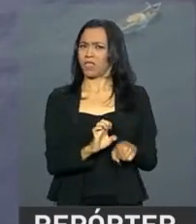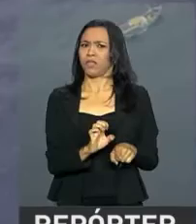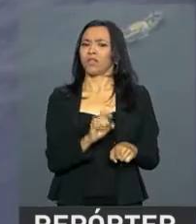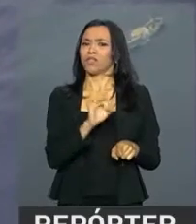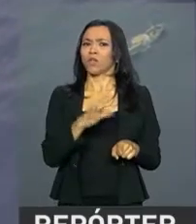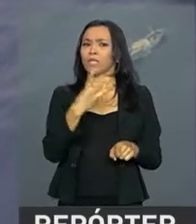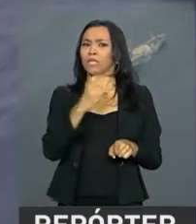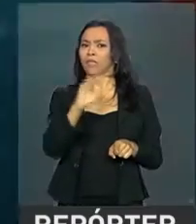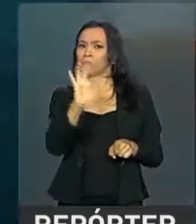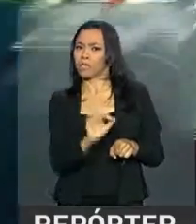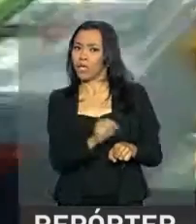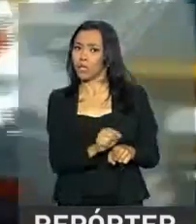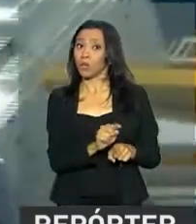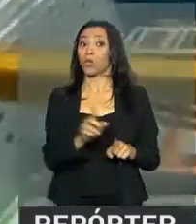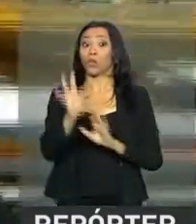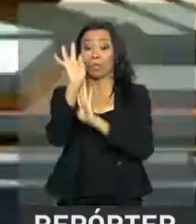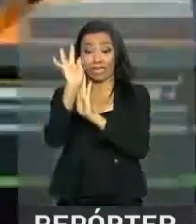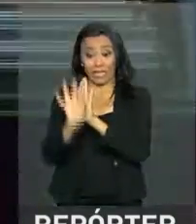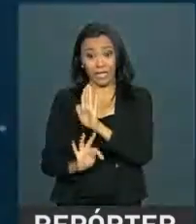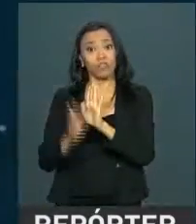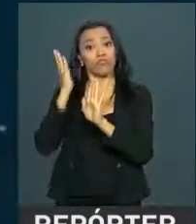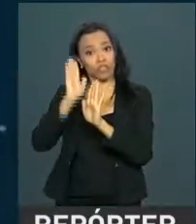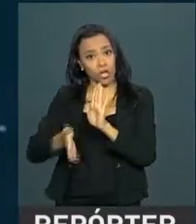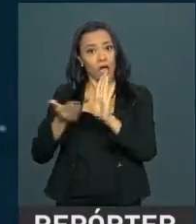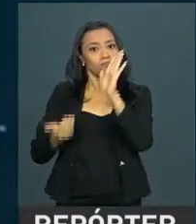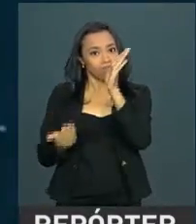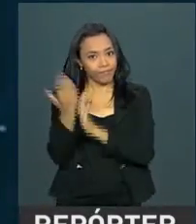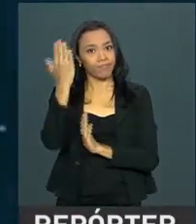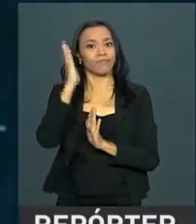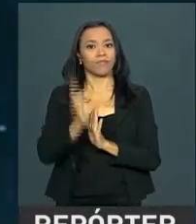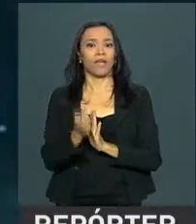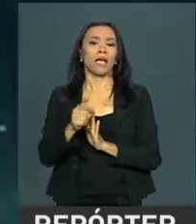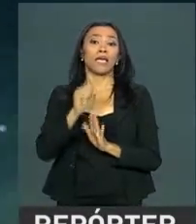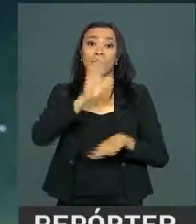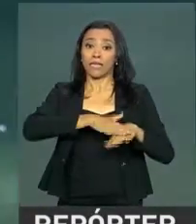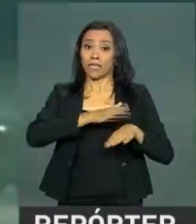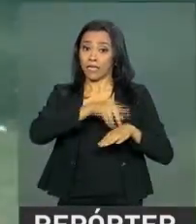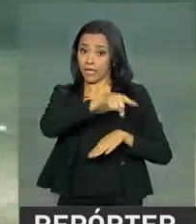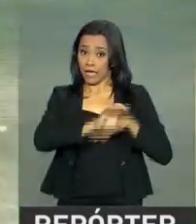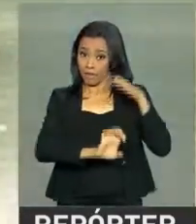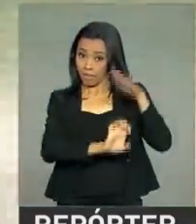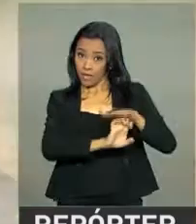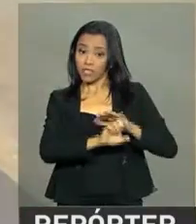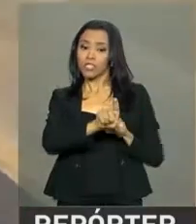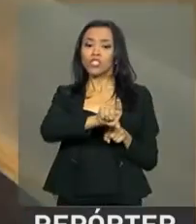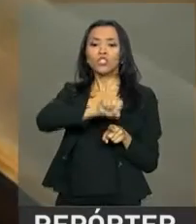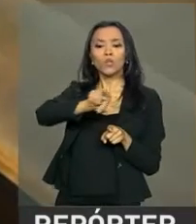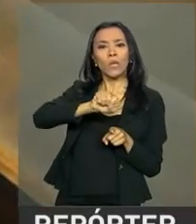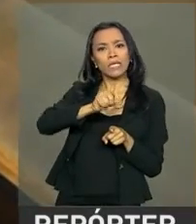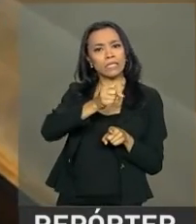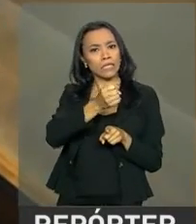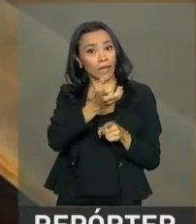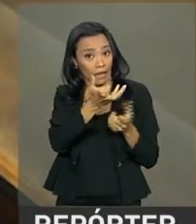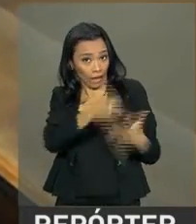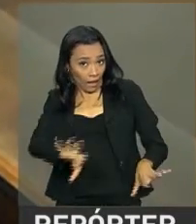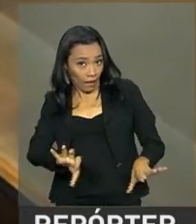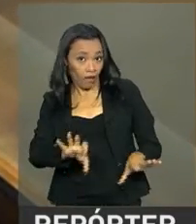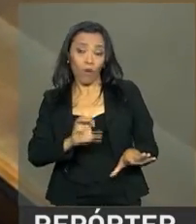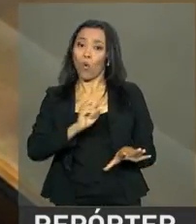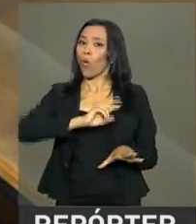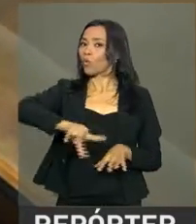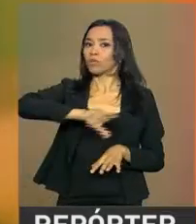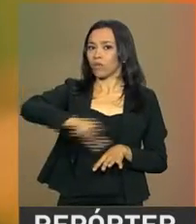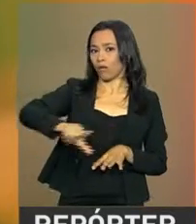de 30%. O texto base já foi aprovado e prevê que a empresa poderá escolher se quer ou não explorar